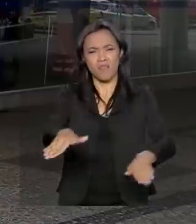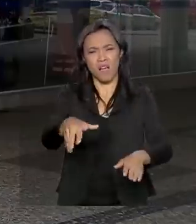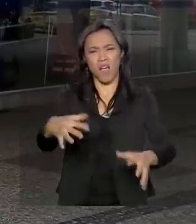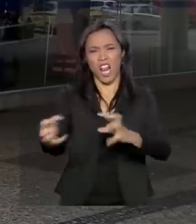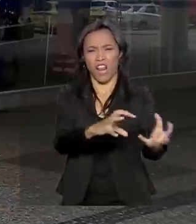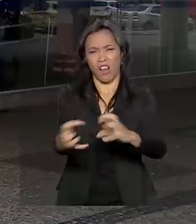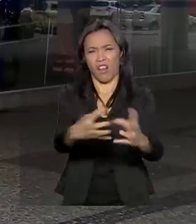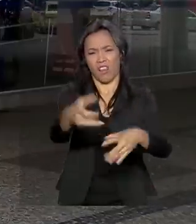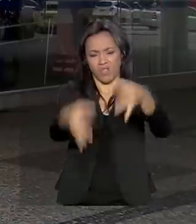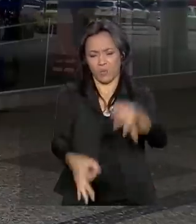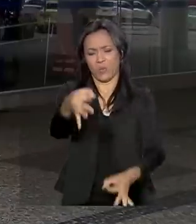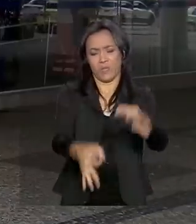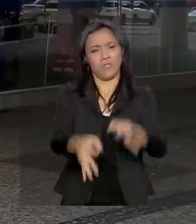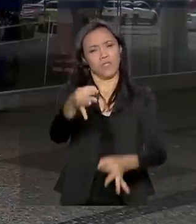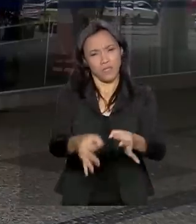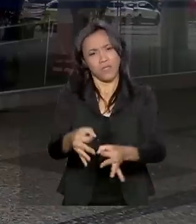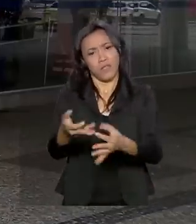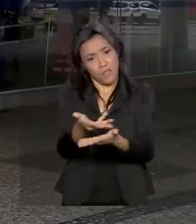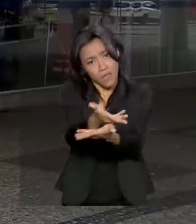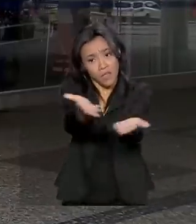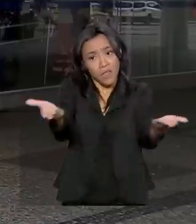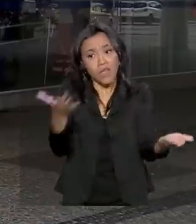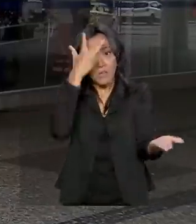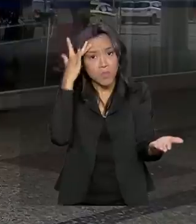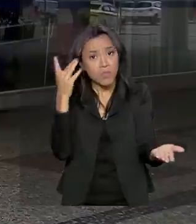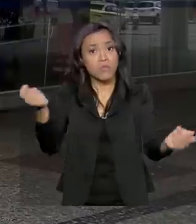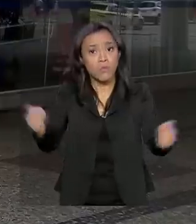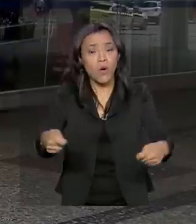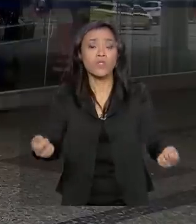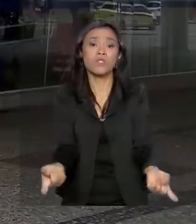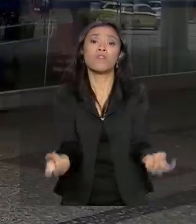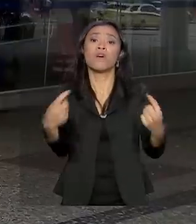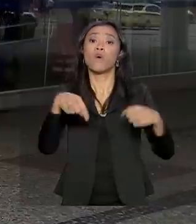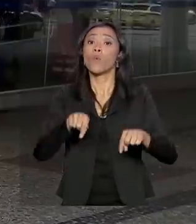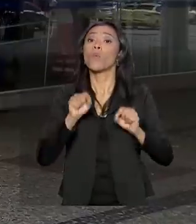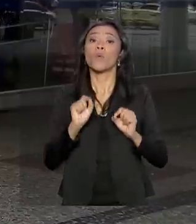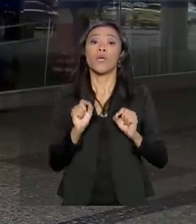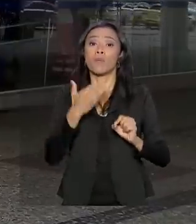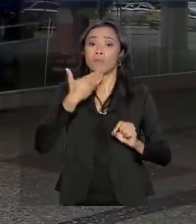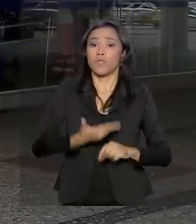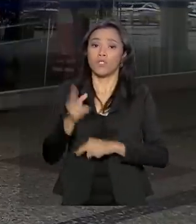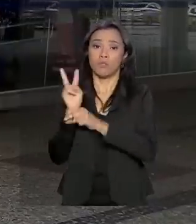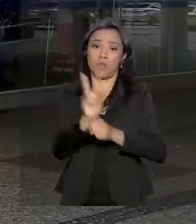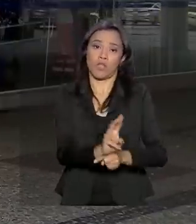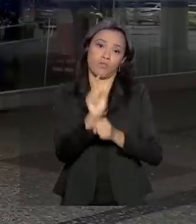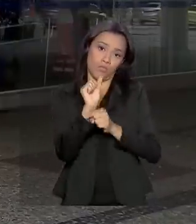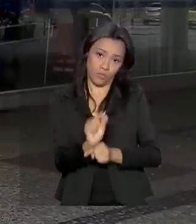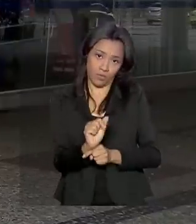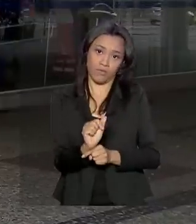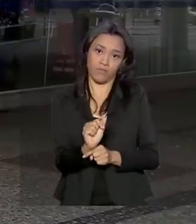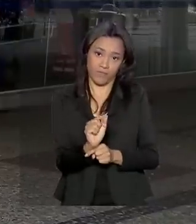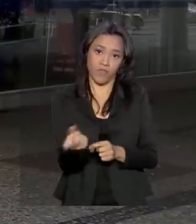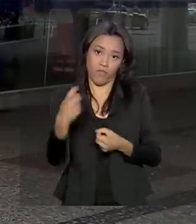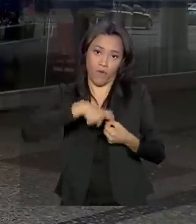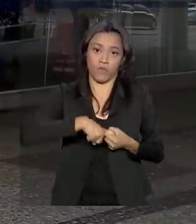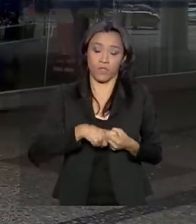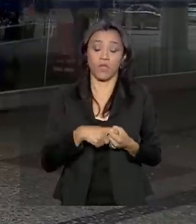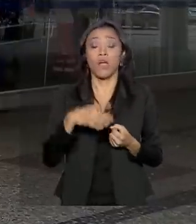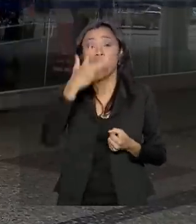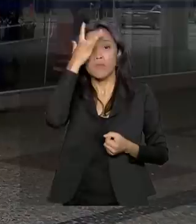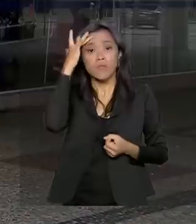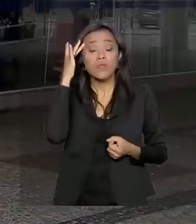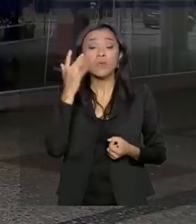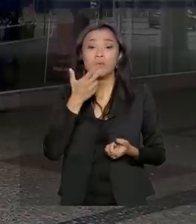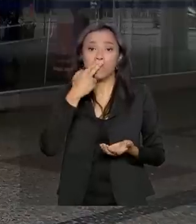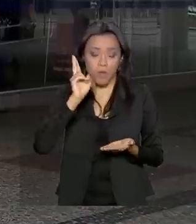conciliatória e permitir assim que os clientes recuperem a capacidade de pedir crédito de novo no mercado. Os clientes que receberam a